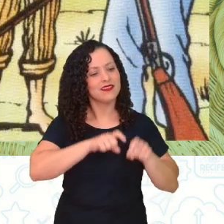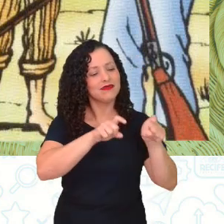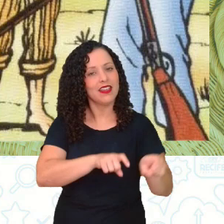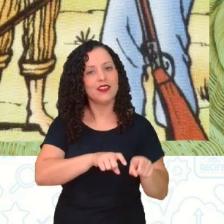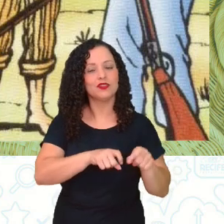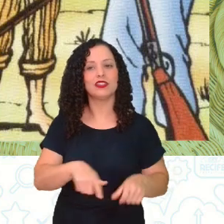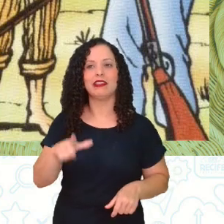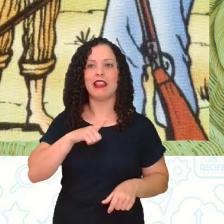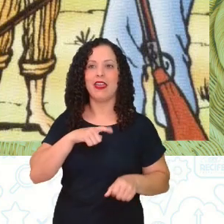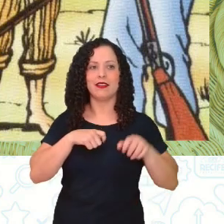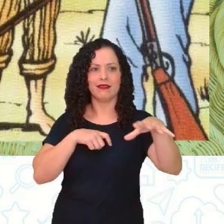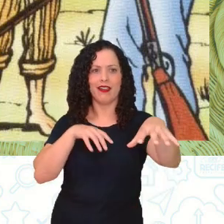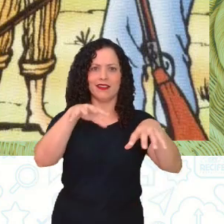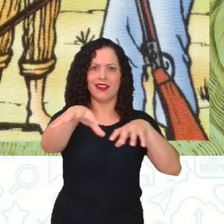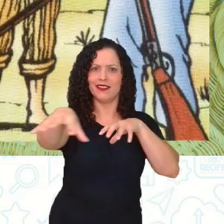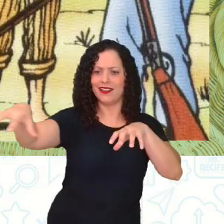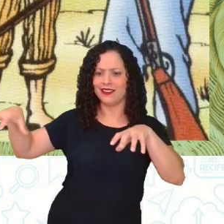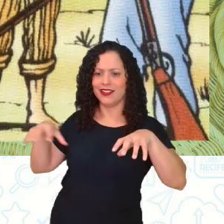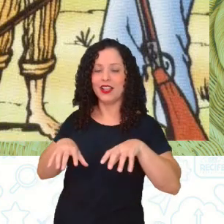o balaio chegou,